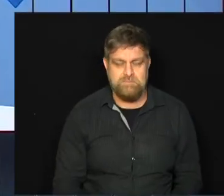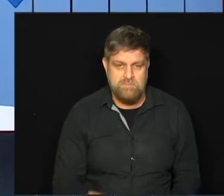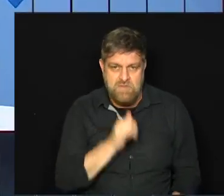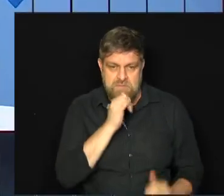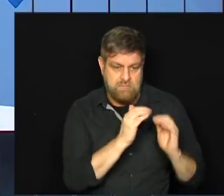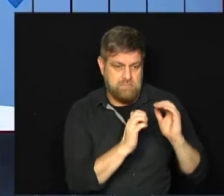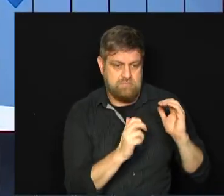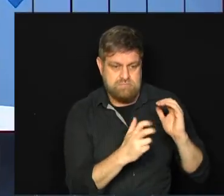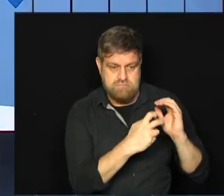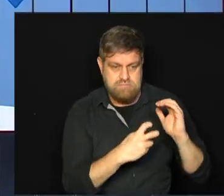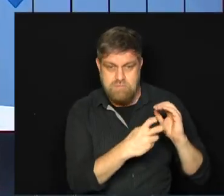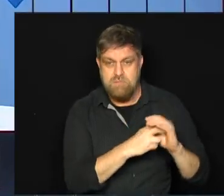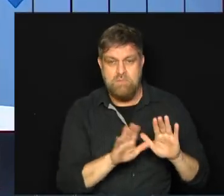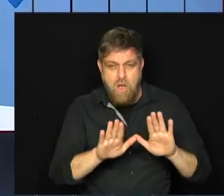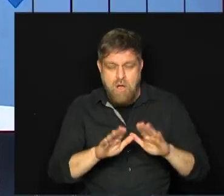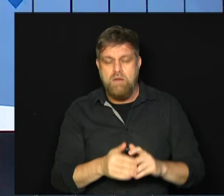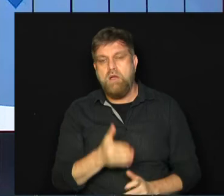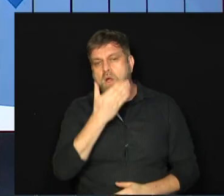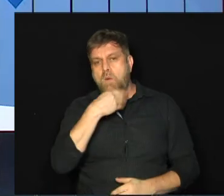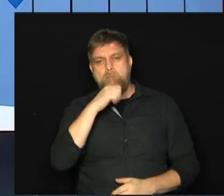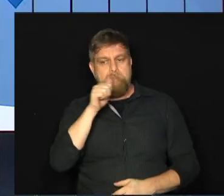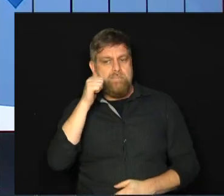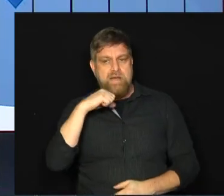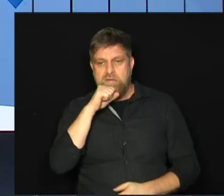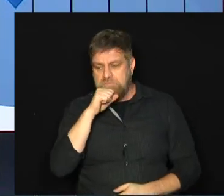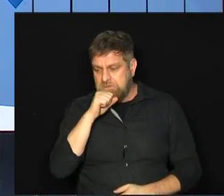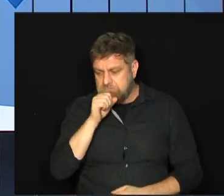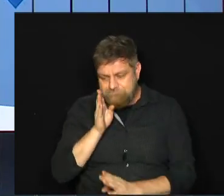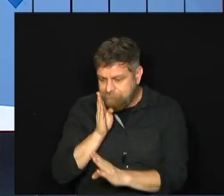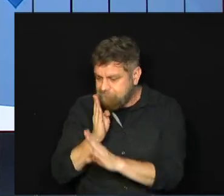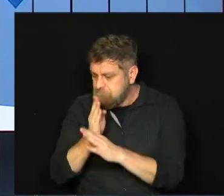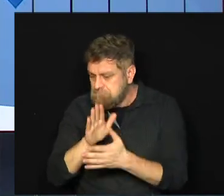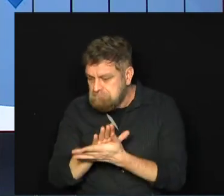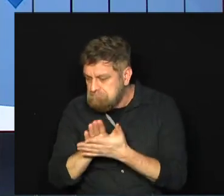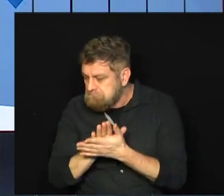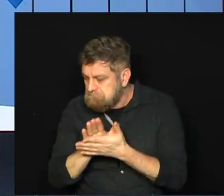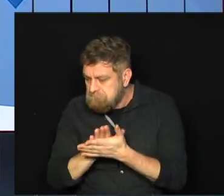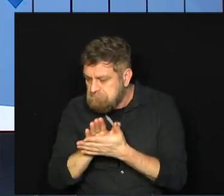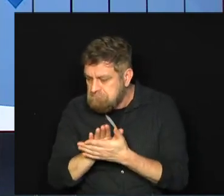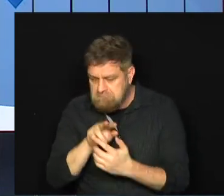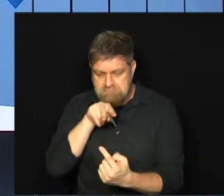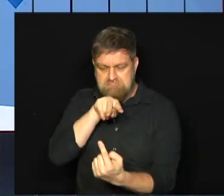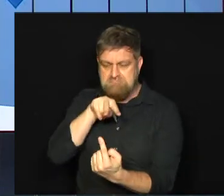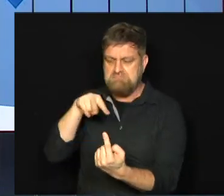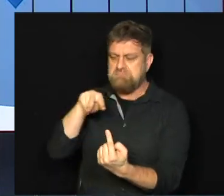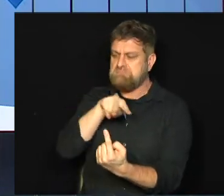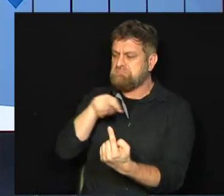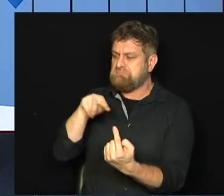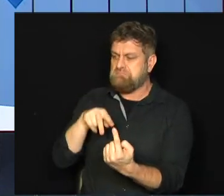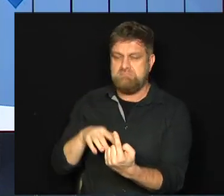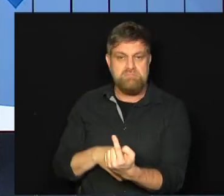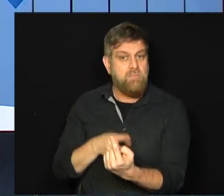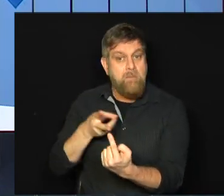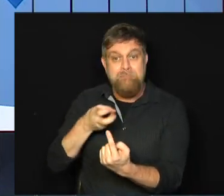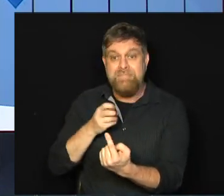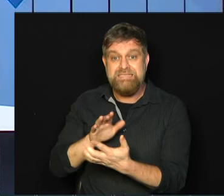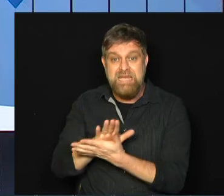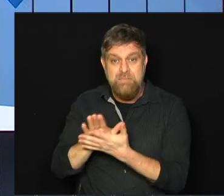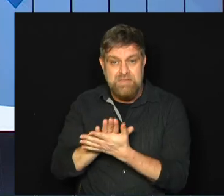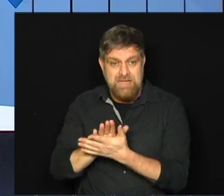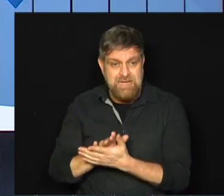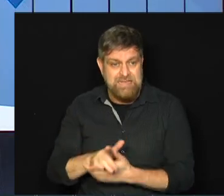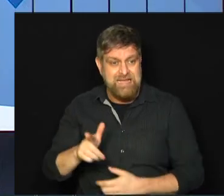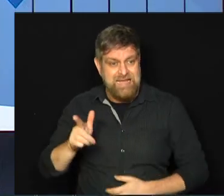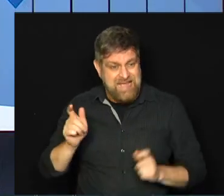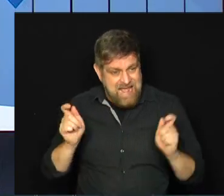exemplo, às vezes os pais não conseguem identificar alguns sinais que aquela criança pode estar ou vir a ter o câncer. Existem